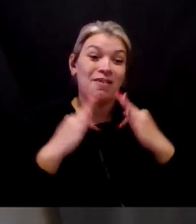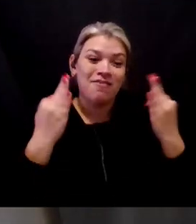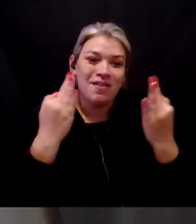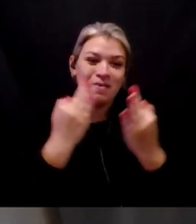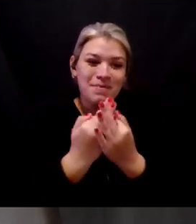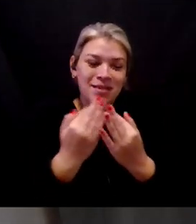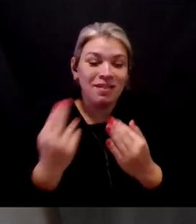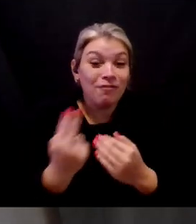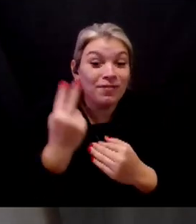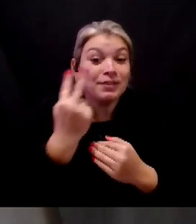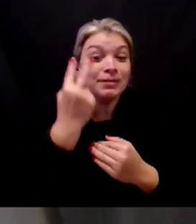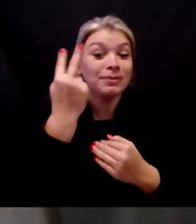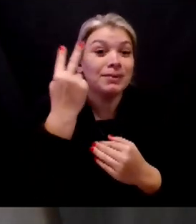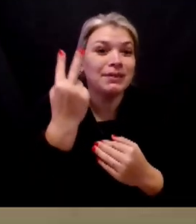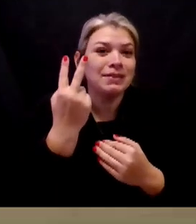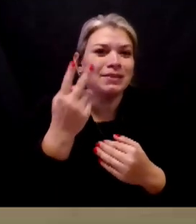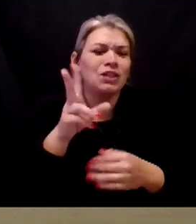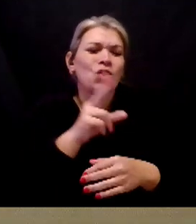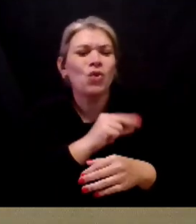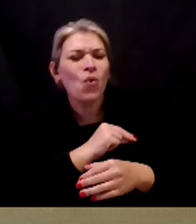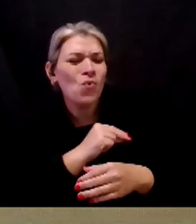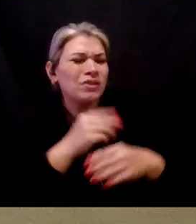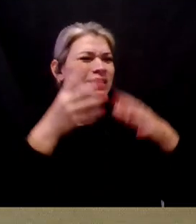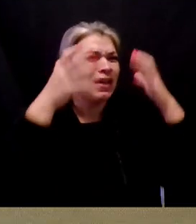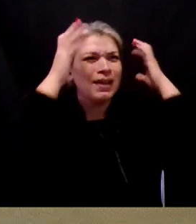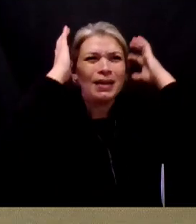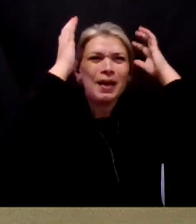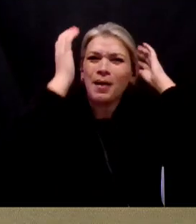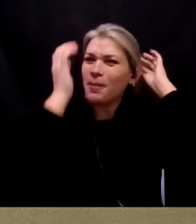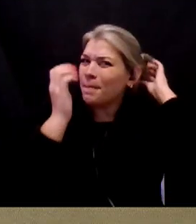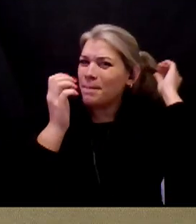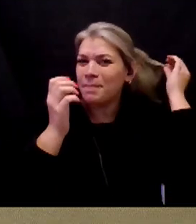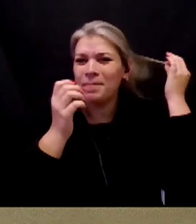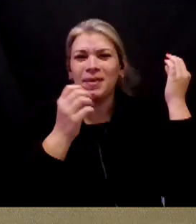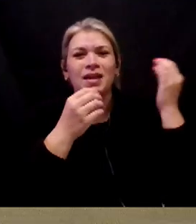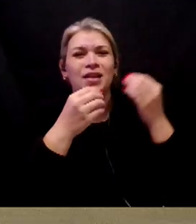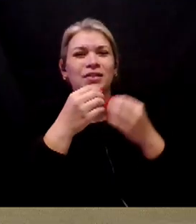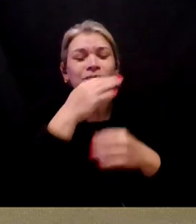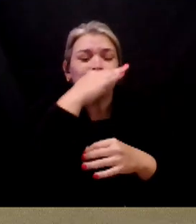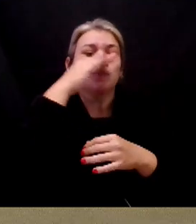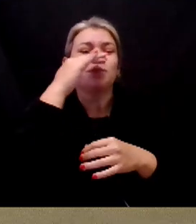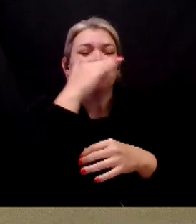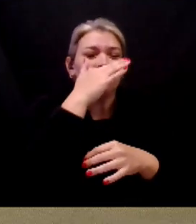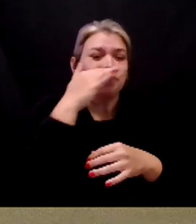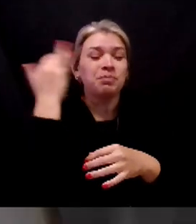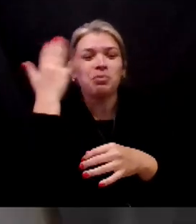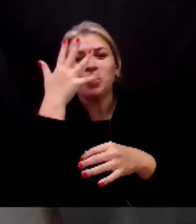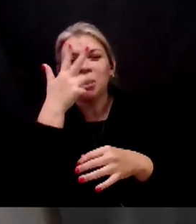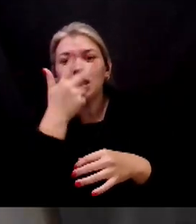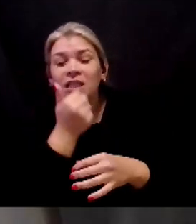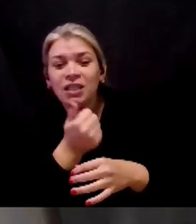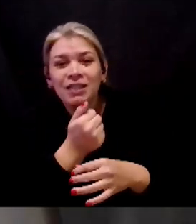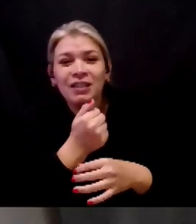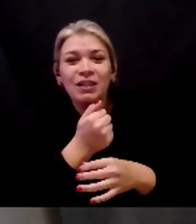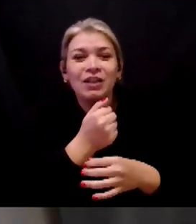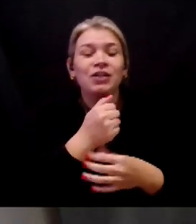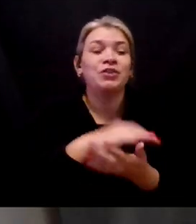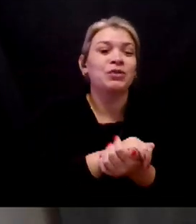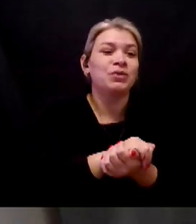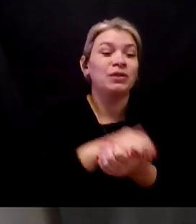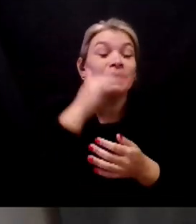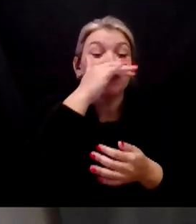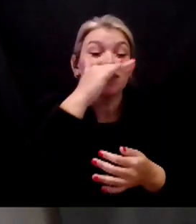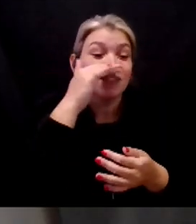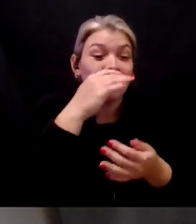valorizam. Né? Nossa, que cabelo cheiroso, que cabelo bonito, que cheirinho de uva. O que eles estão ensinando para essa criança? É